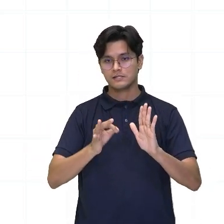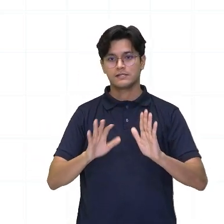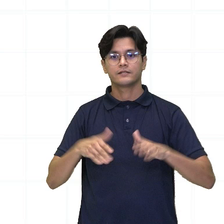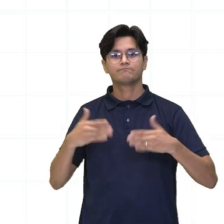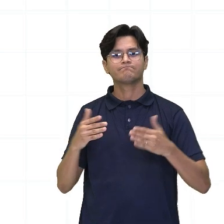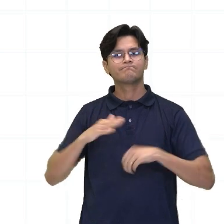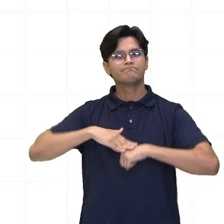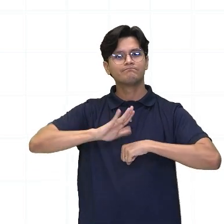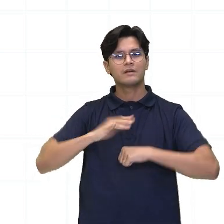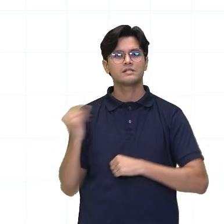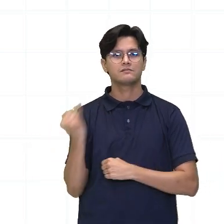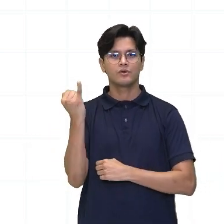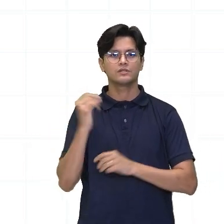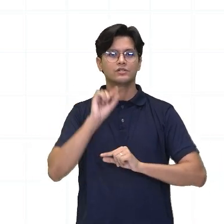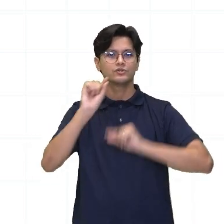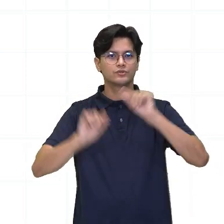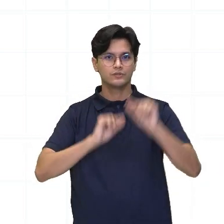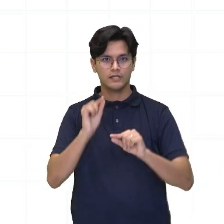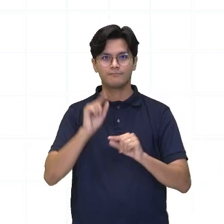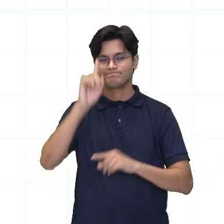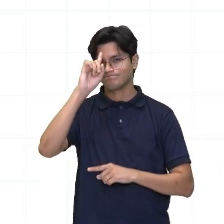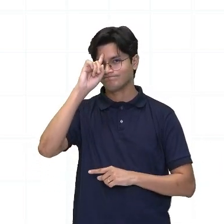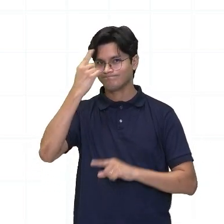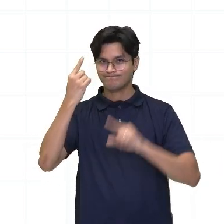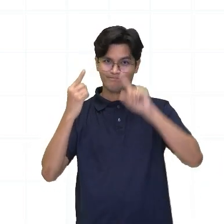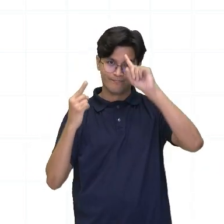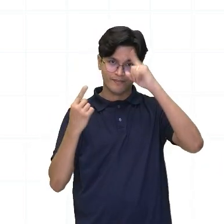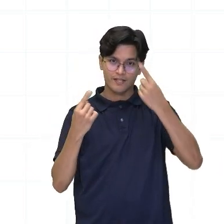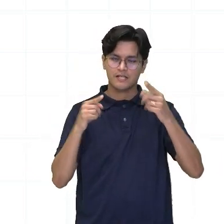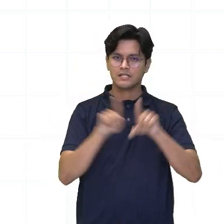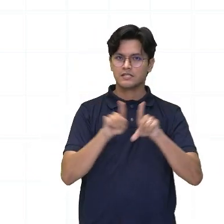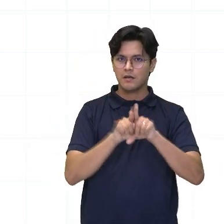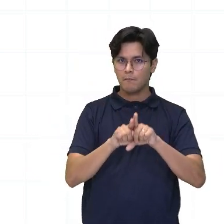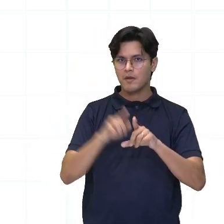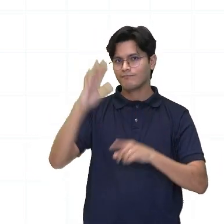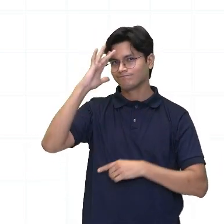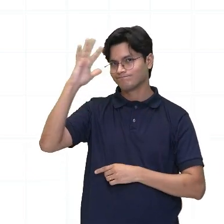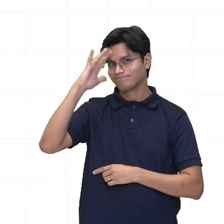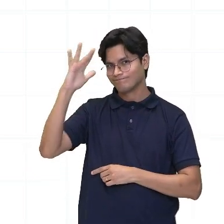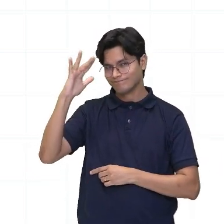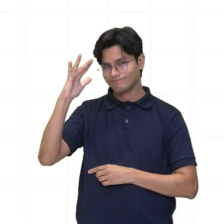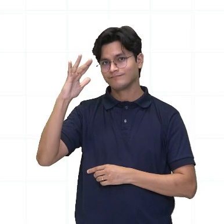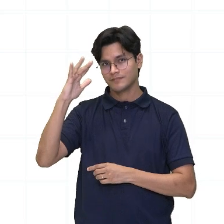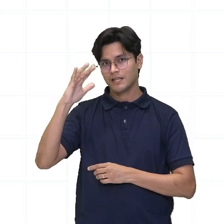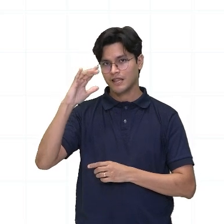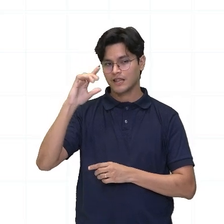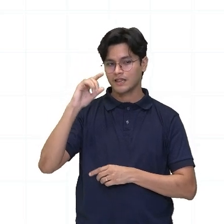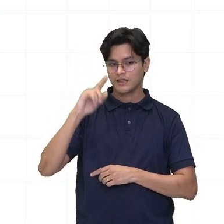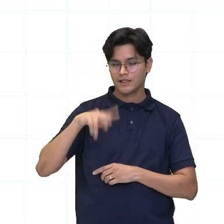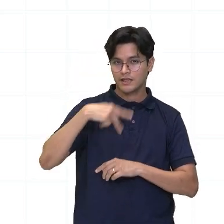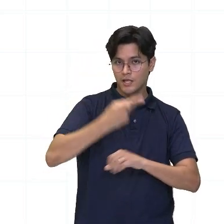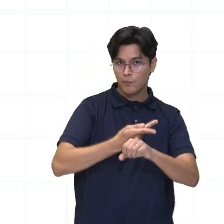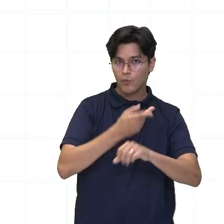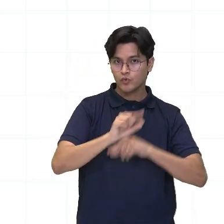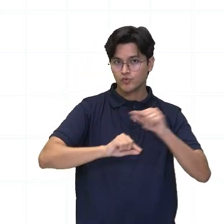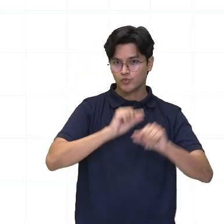as ideias, enquanto a execução da obra fica em segundo plano e tem pouca